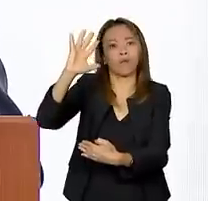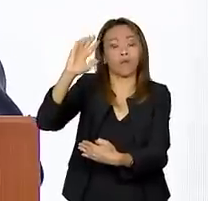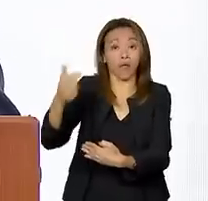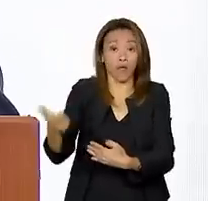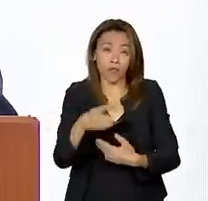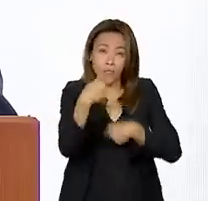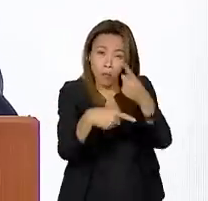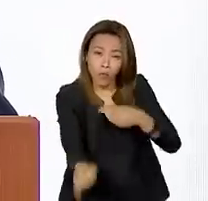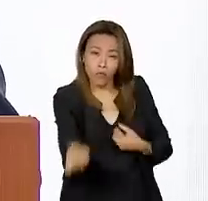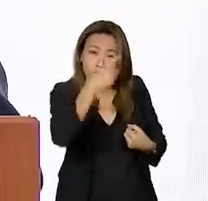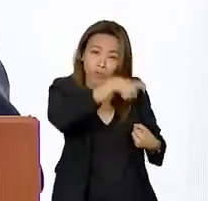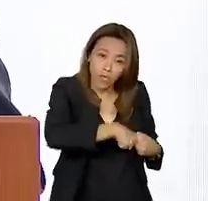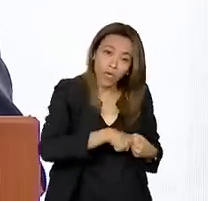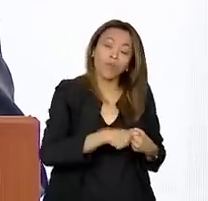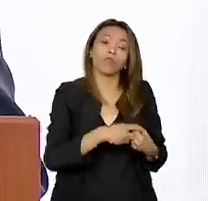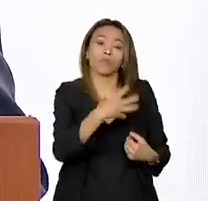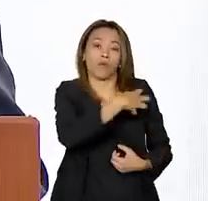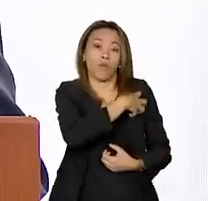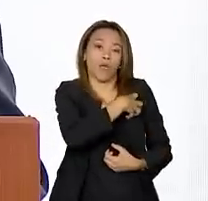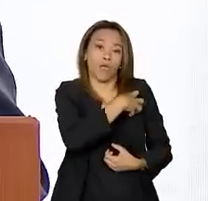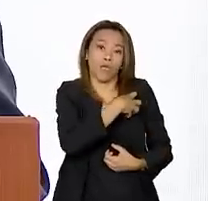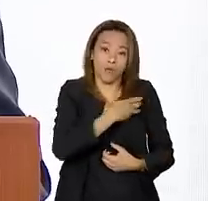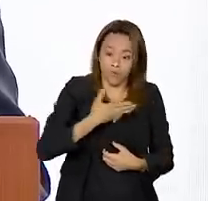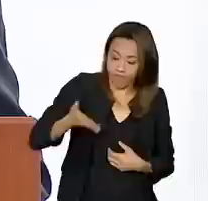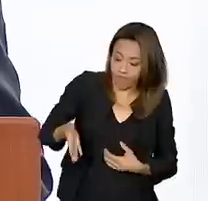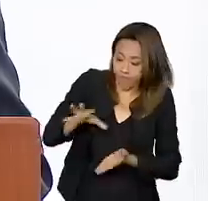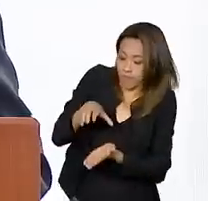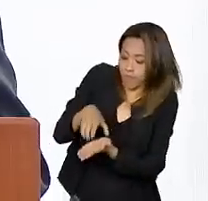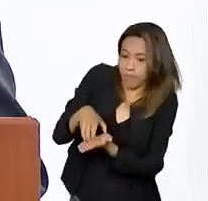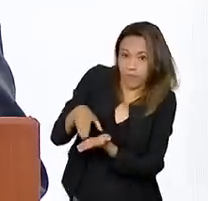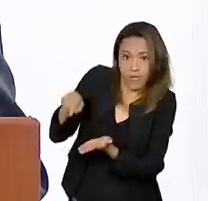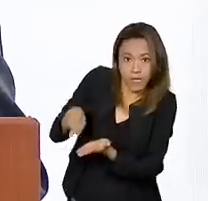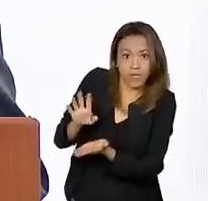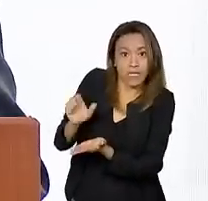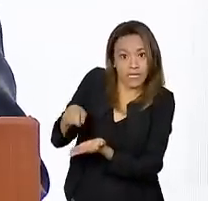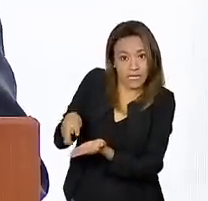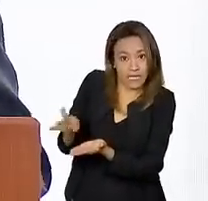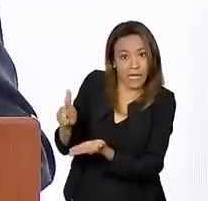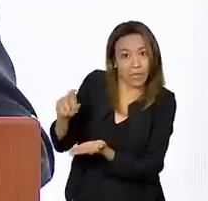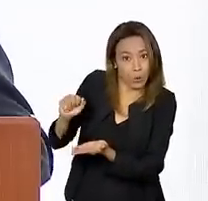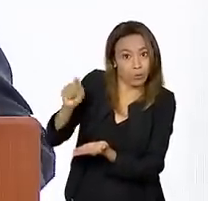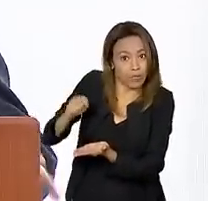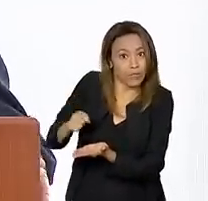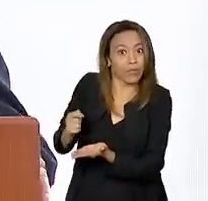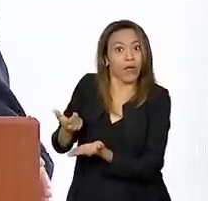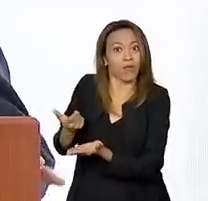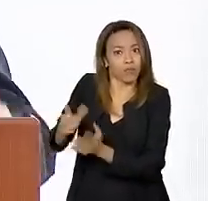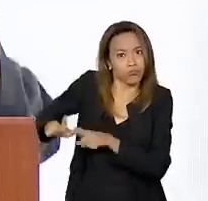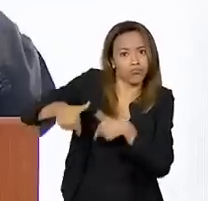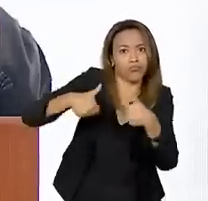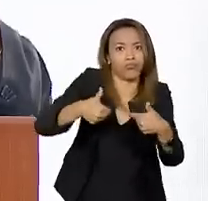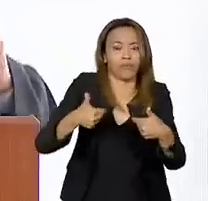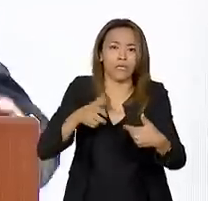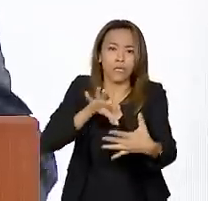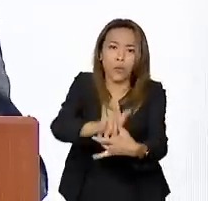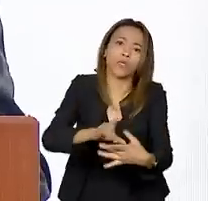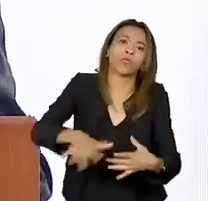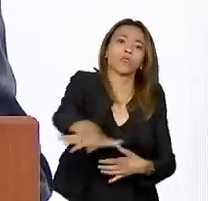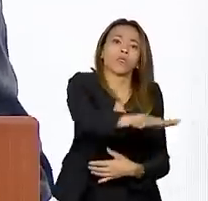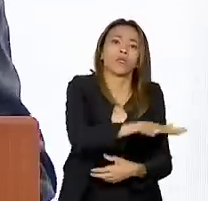e resolvemos que o CIMATEC teria que entrar nessa realidade que estava a se anunciar, que era da saúde, quer seja